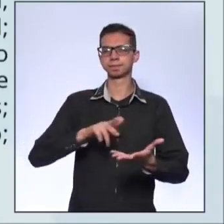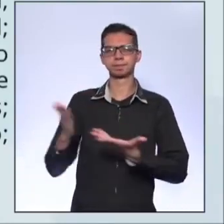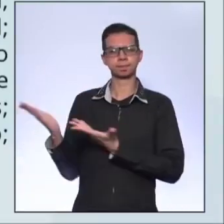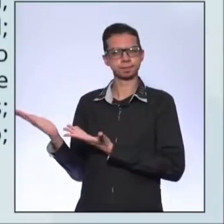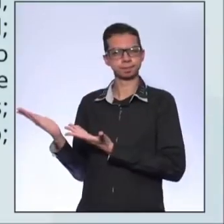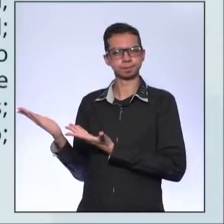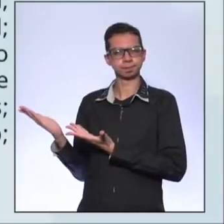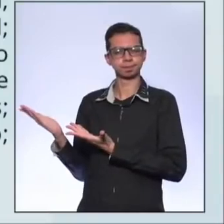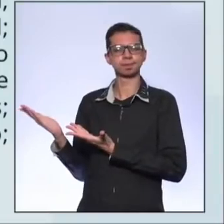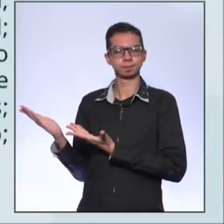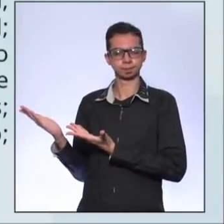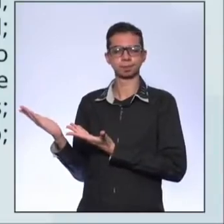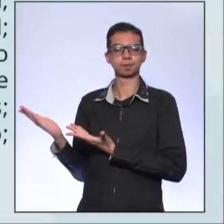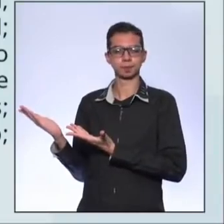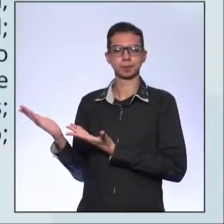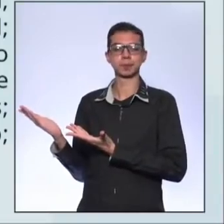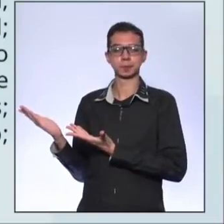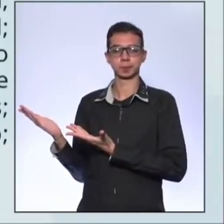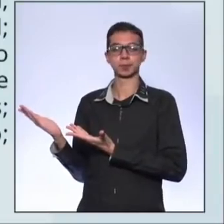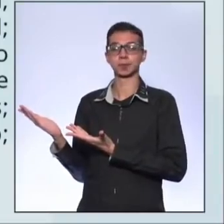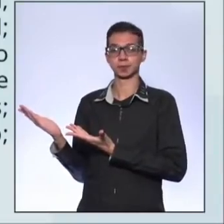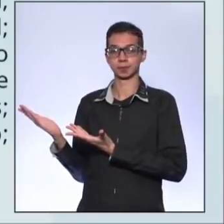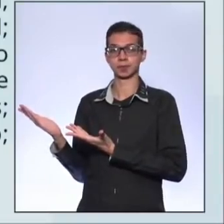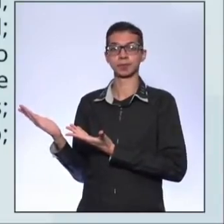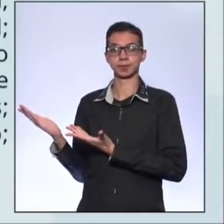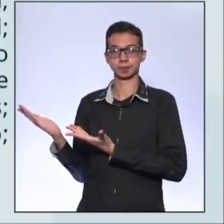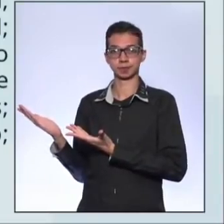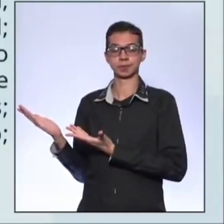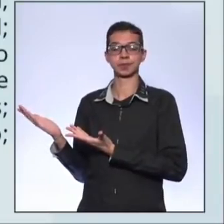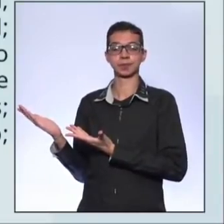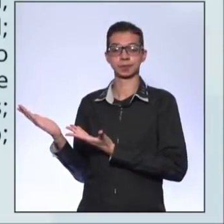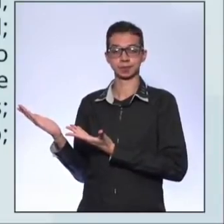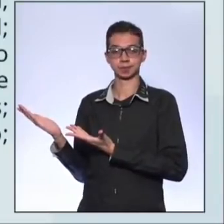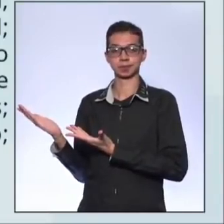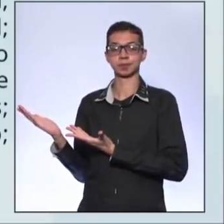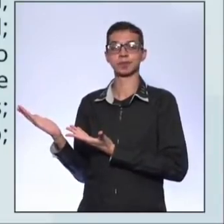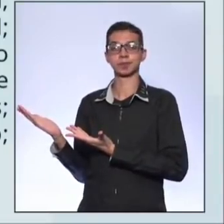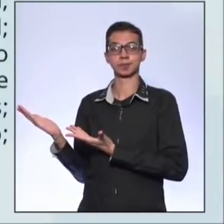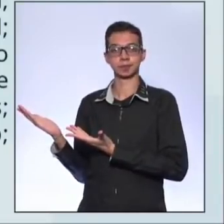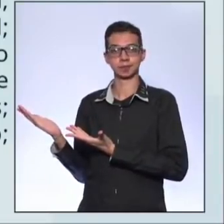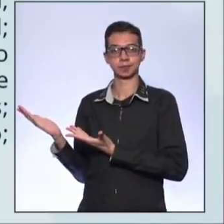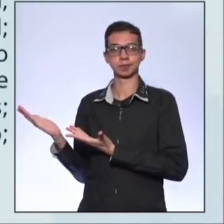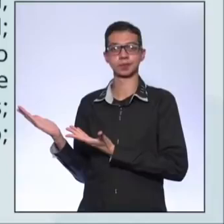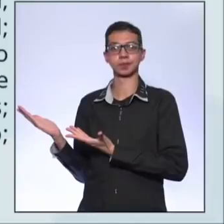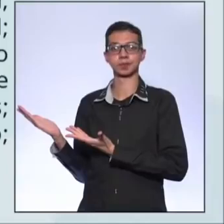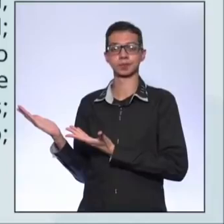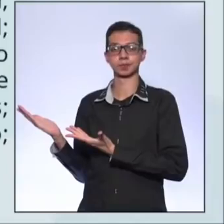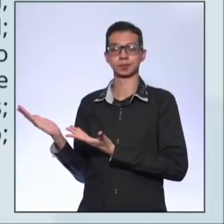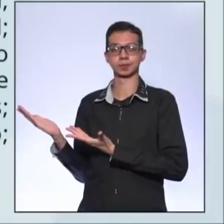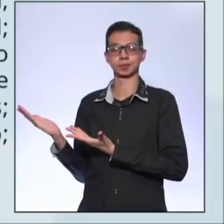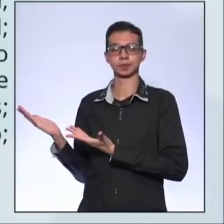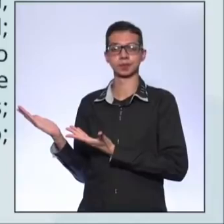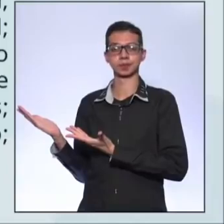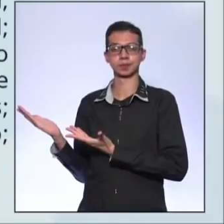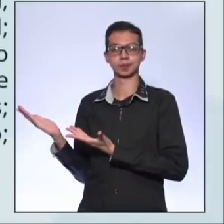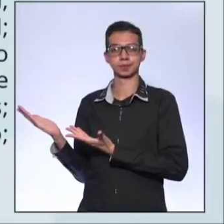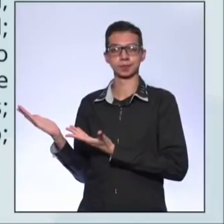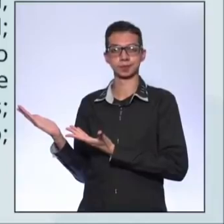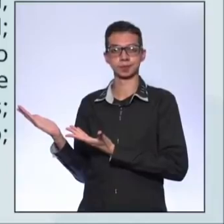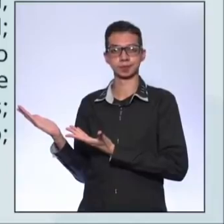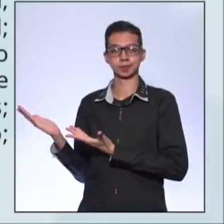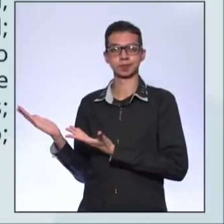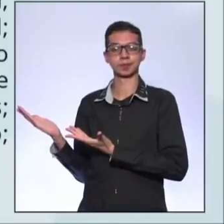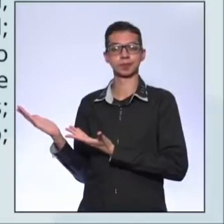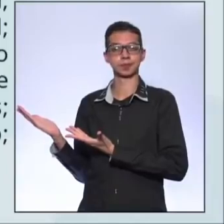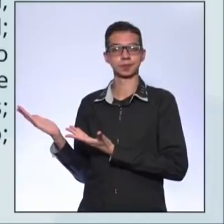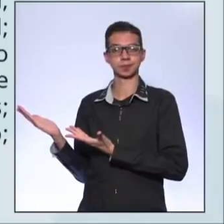teatral, intervenções cênicas, mamulengos, performances, teatro pós-dramático, teatro contemporâneo, teatro de